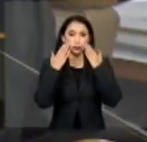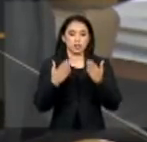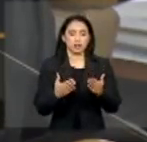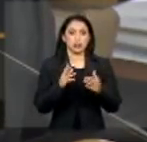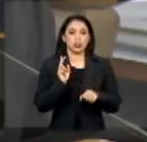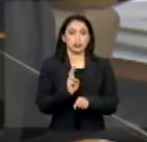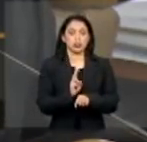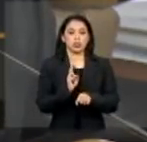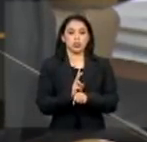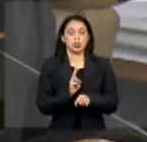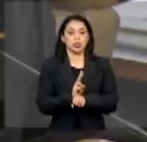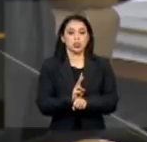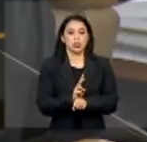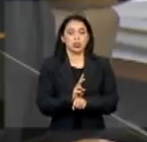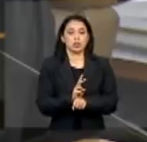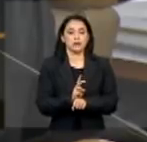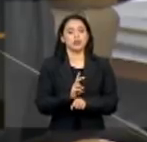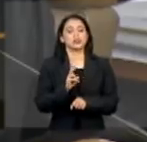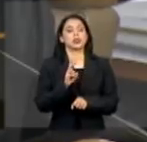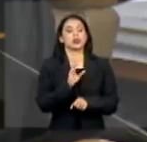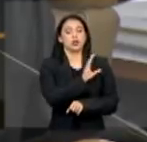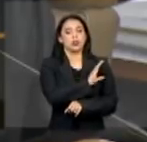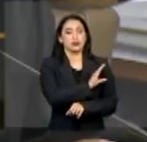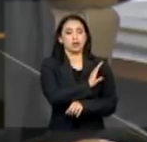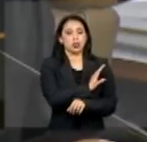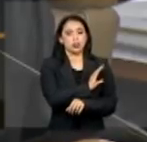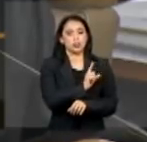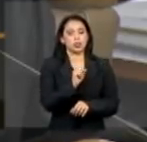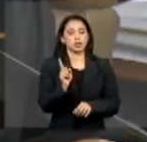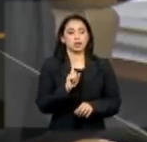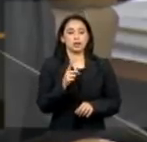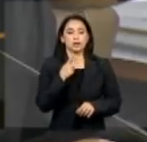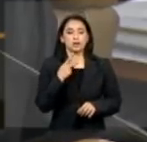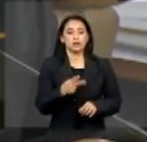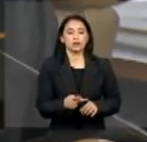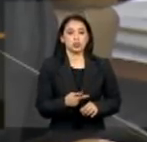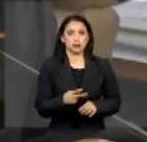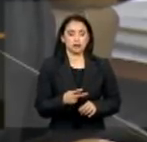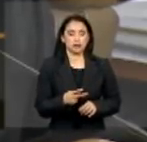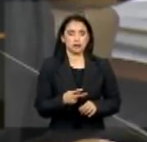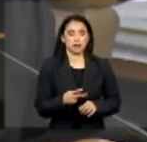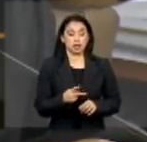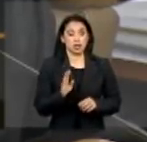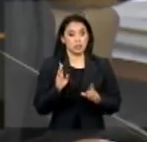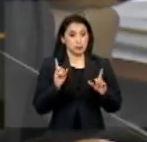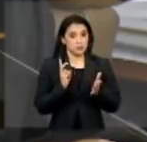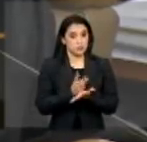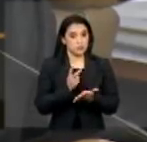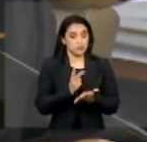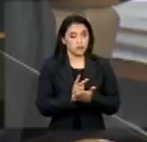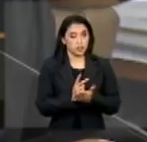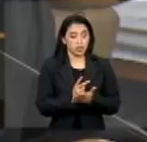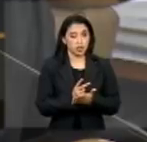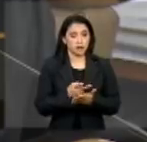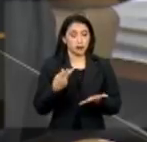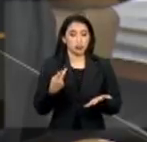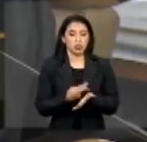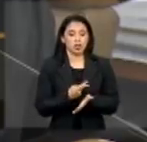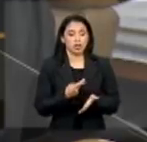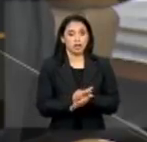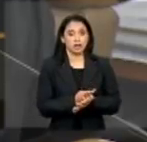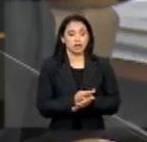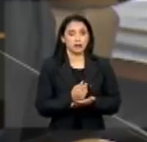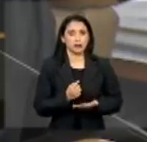técnica gente colaborador e não pessoalmente pela gente ainda que eventualmente dirigidas atribuir